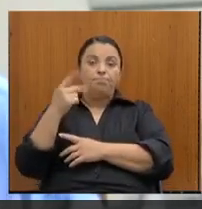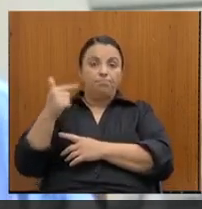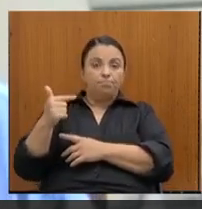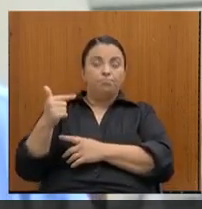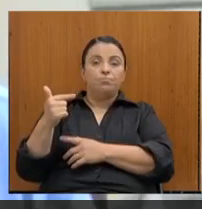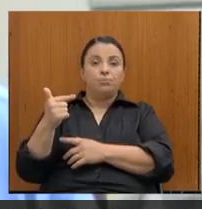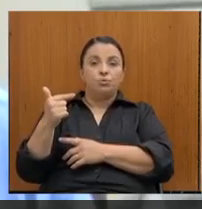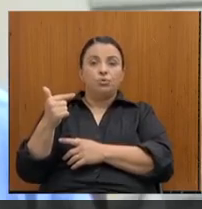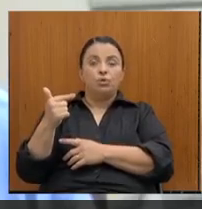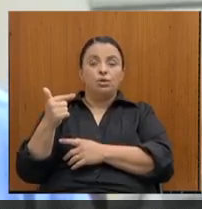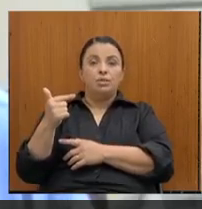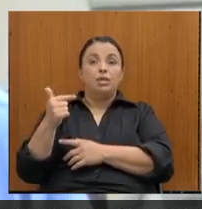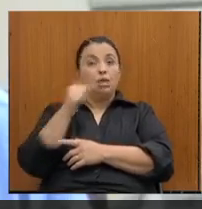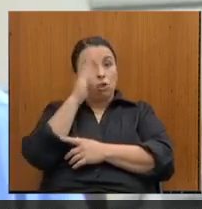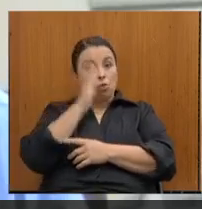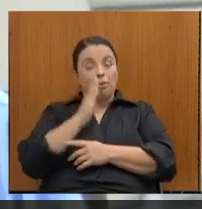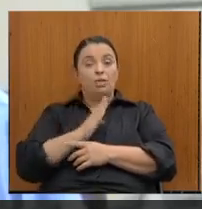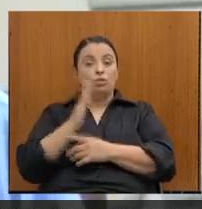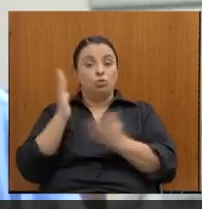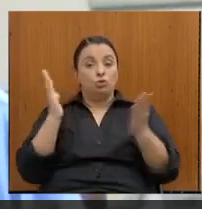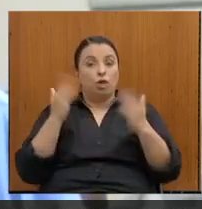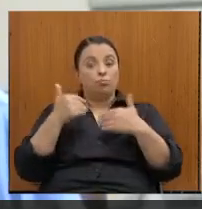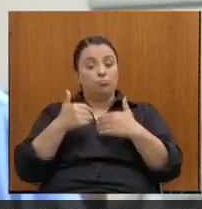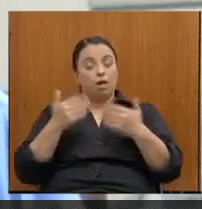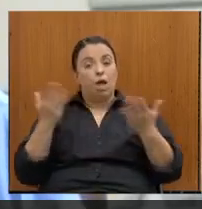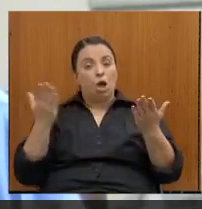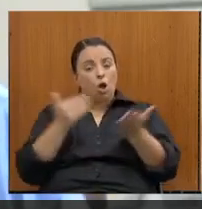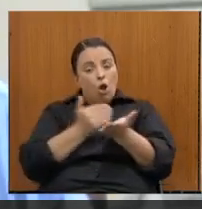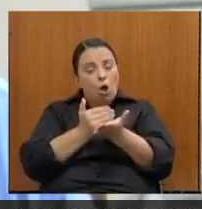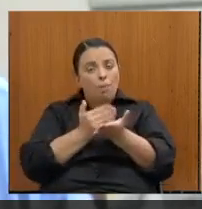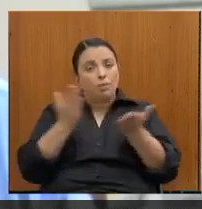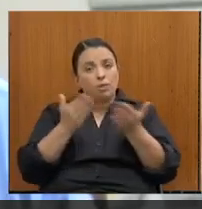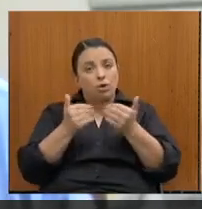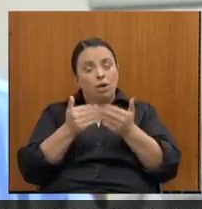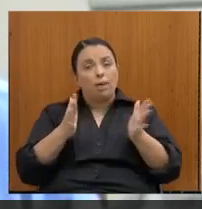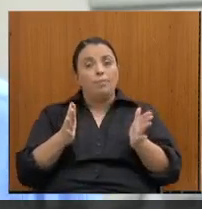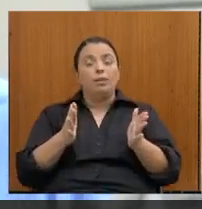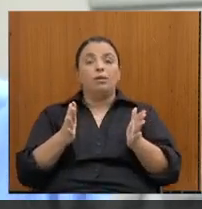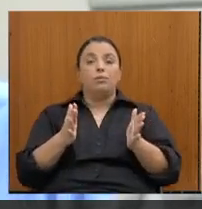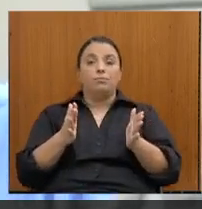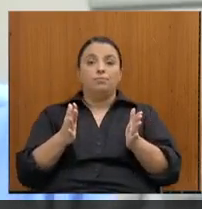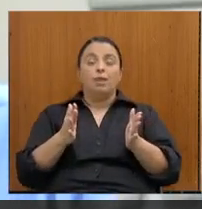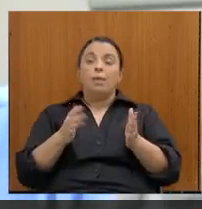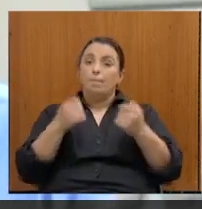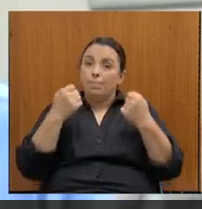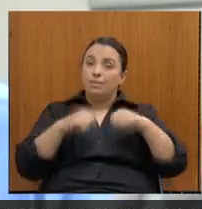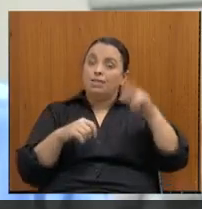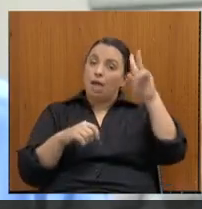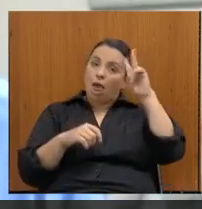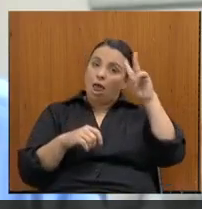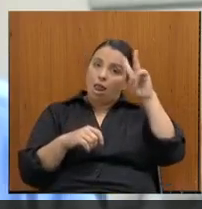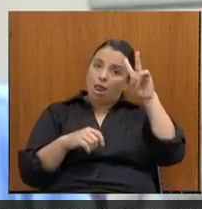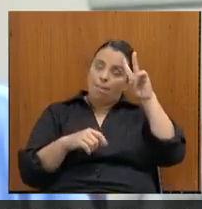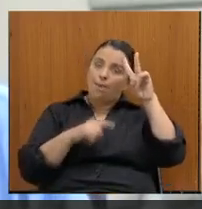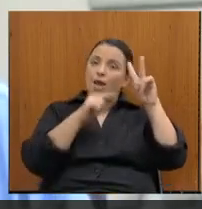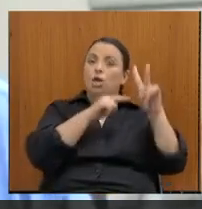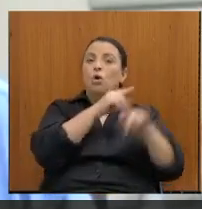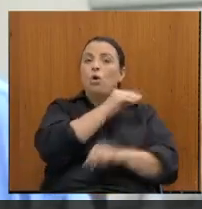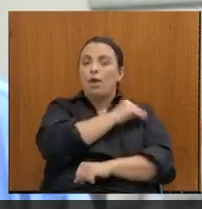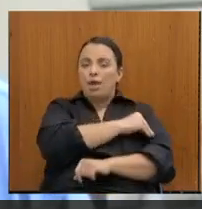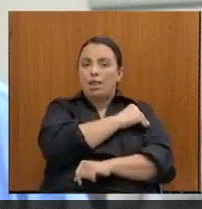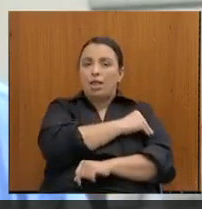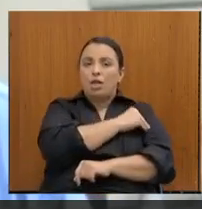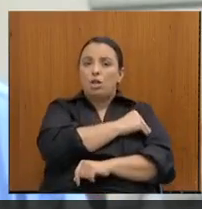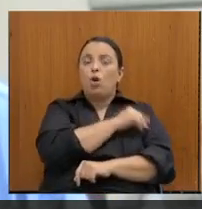segue nas energia do Futuro que é o hidrogênio Sem dúvida alguma a lembrança EA colocação do etanol